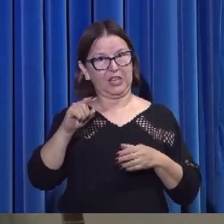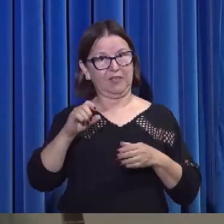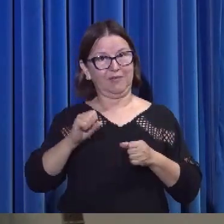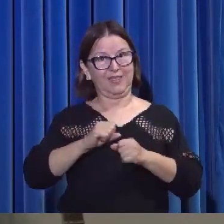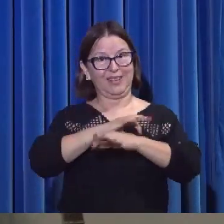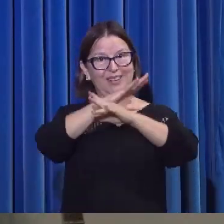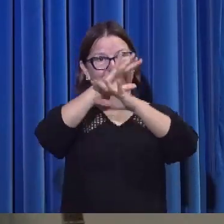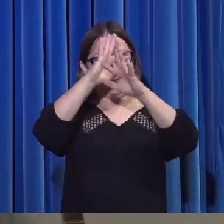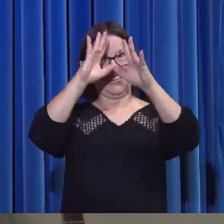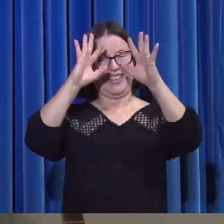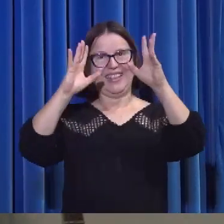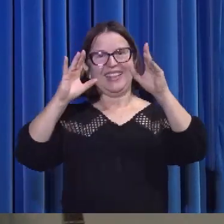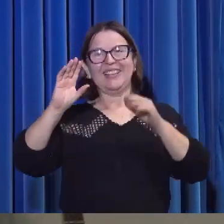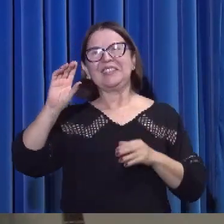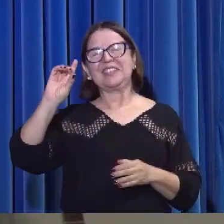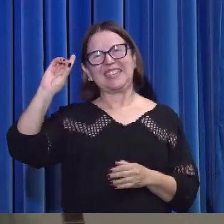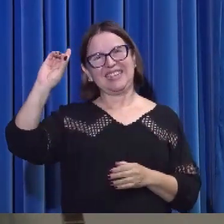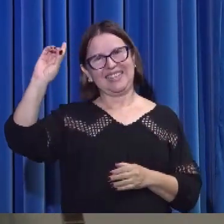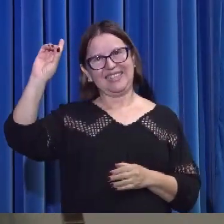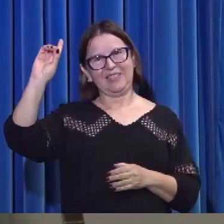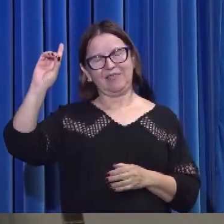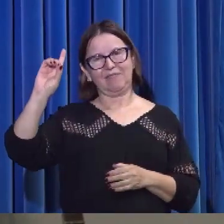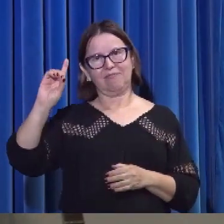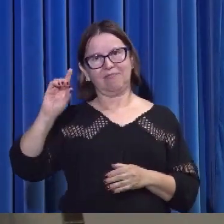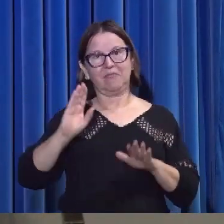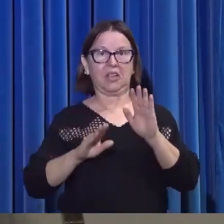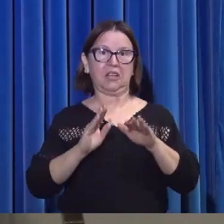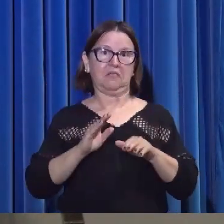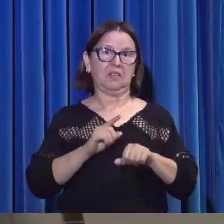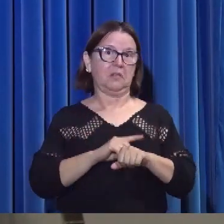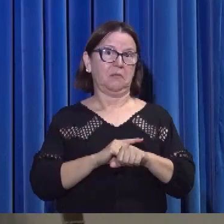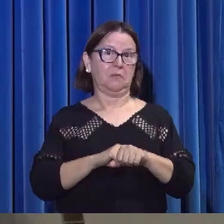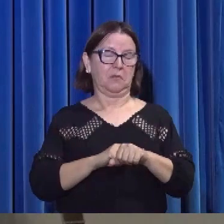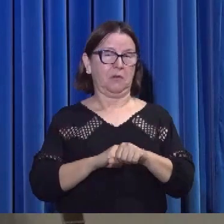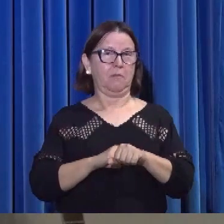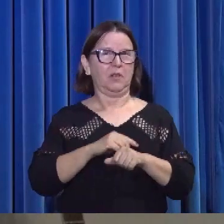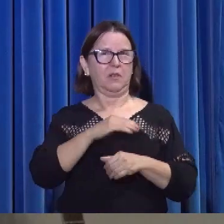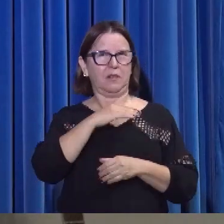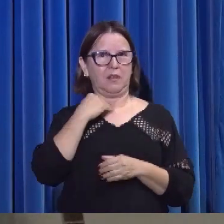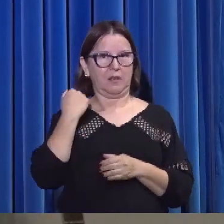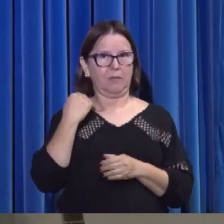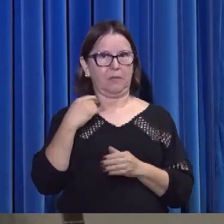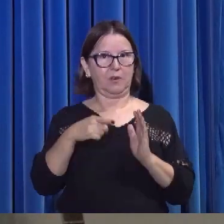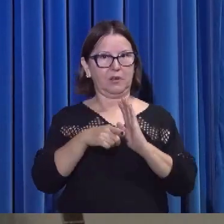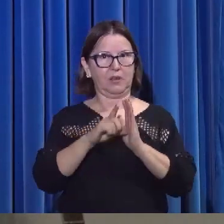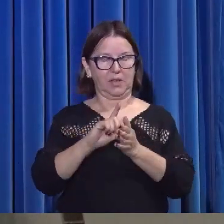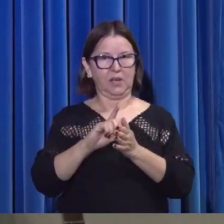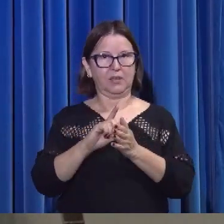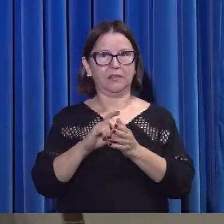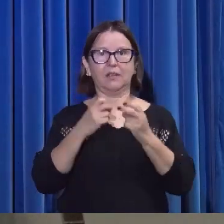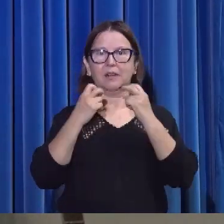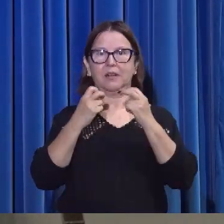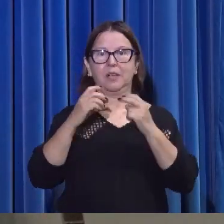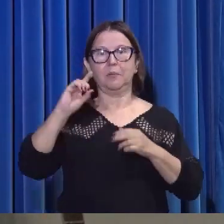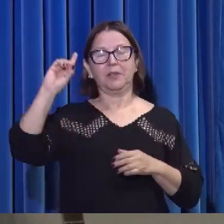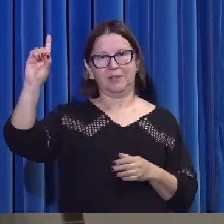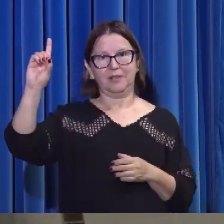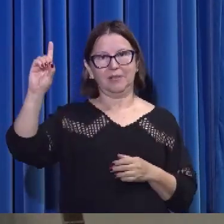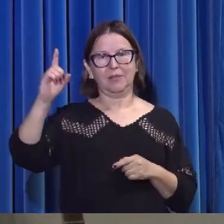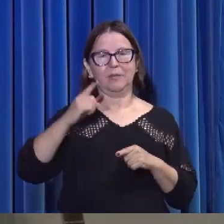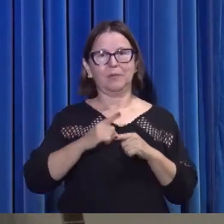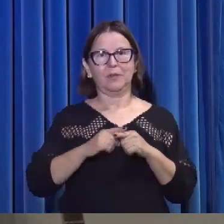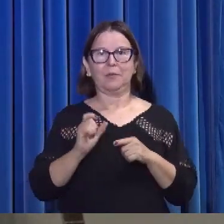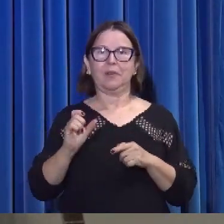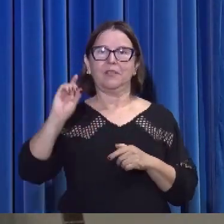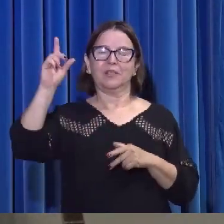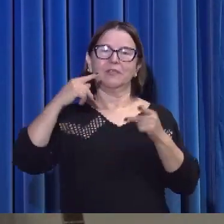naquele momento ali que a pessoa vai lembrar de Deus e vai clamar a Deus por misericórdia, e Deus diz que todo aquele que invocar o nome do Senhor